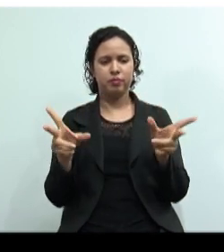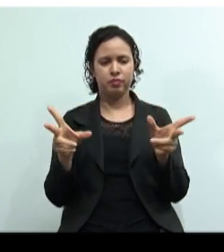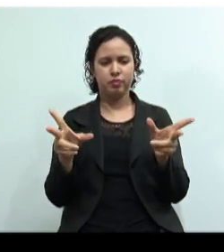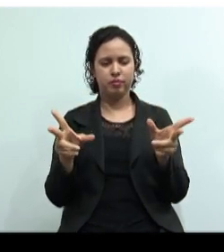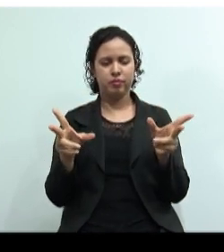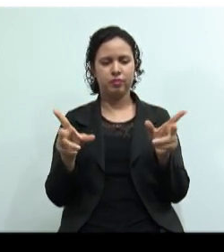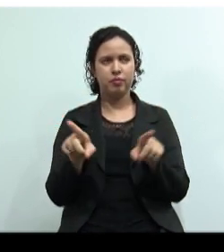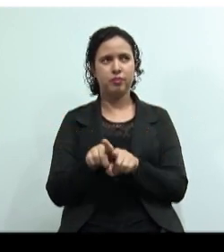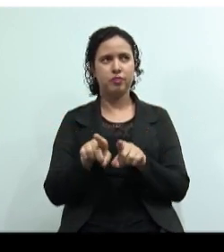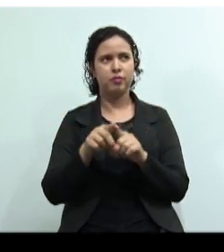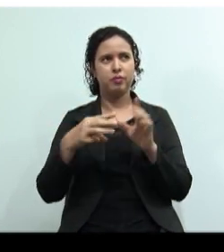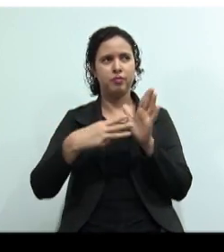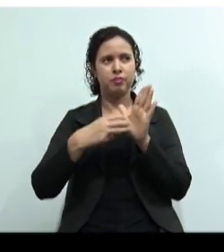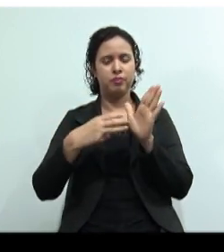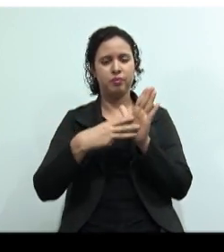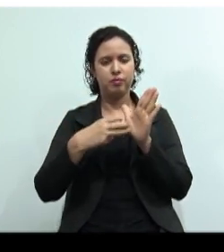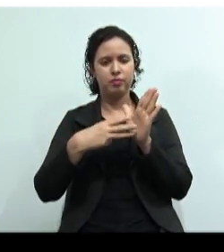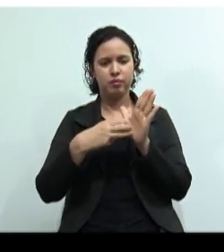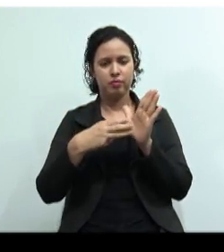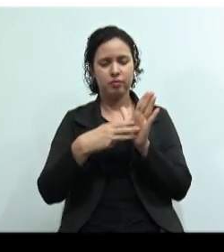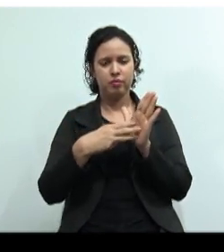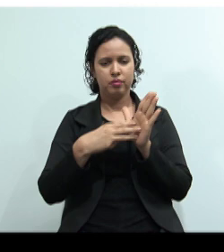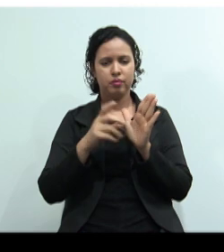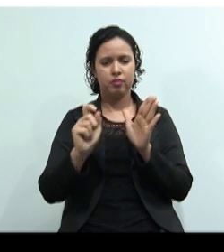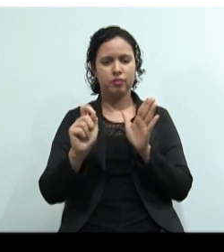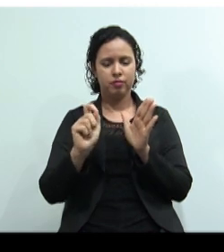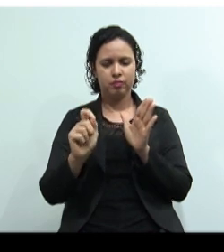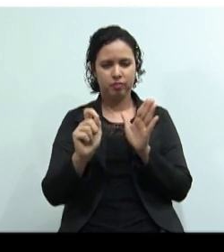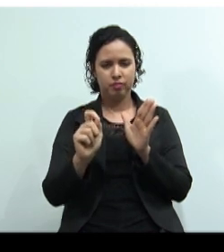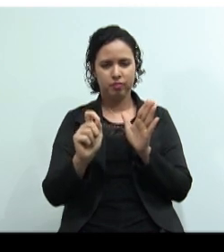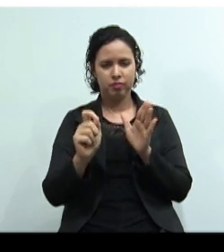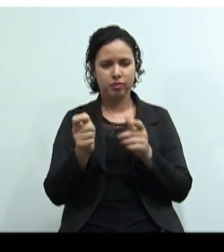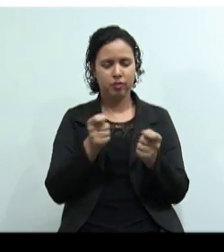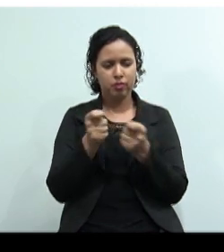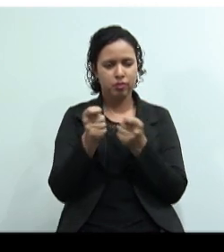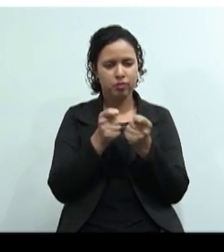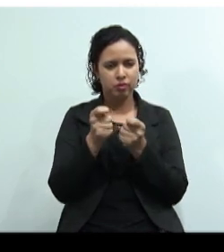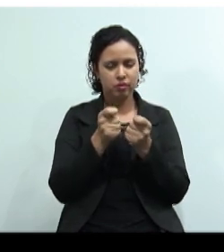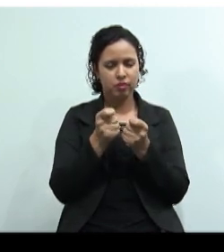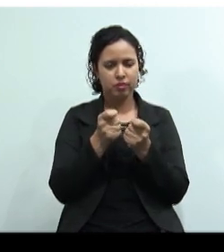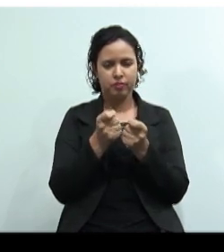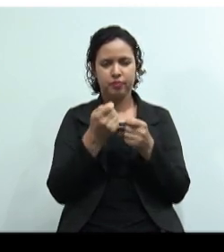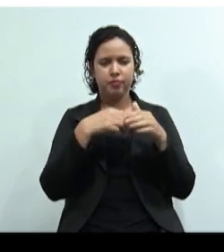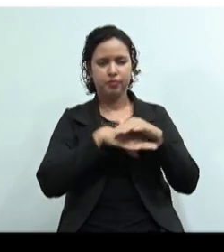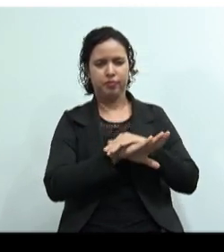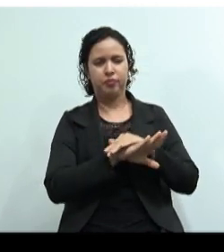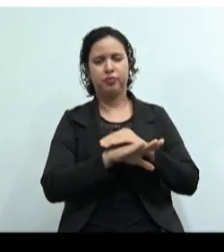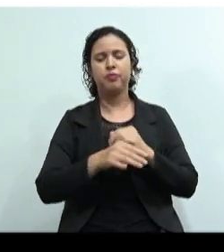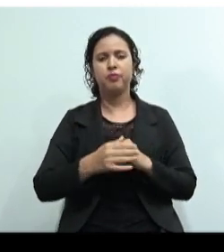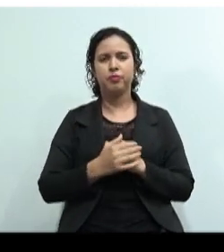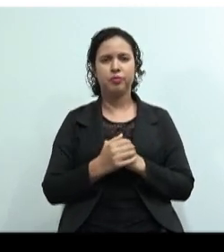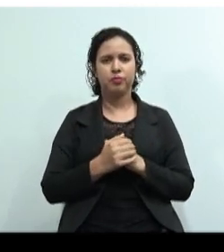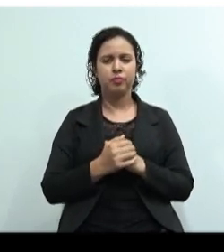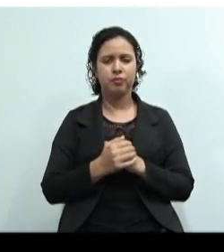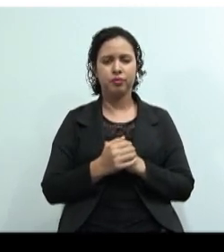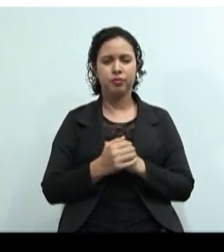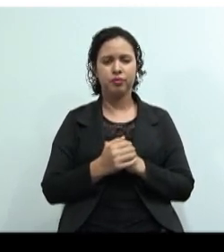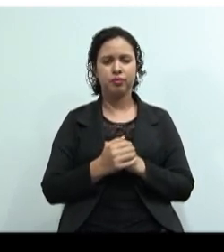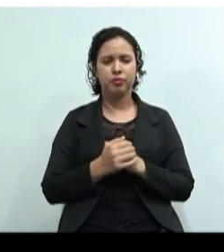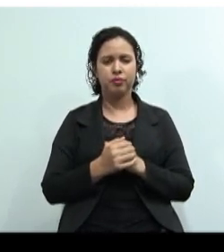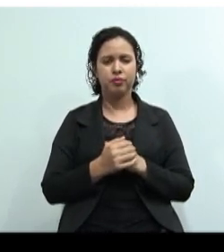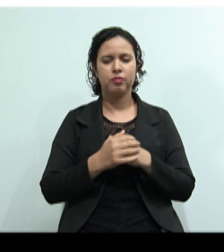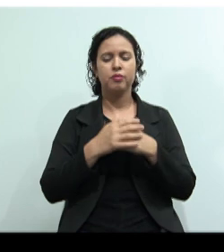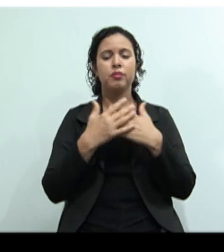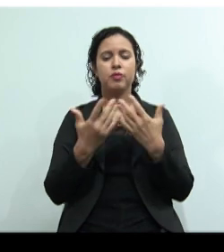e metodologias de inventário de estoque, ou seja, controle de estoque. Na formação de preço